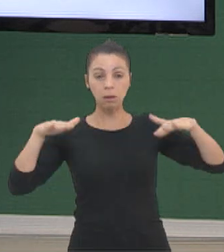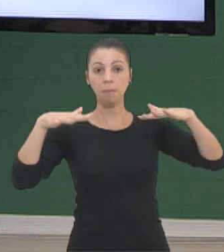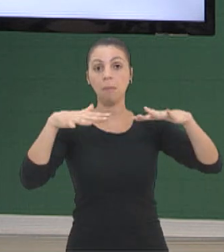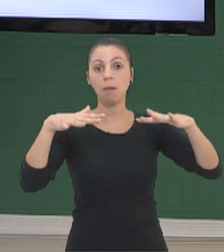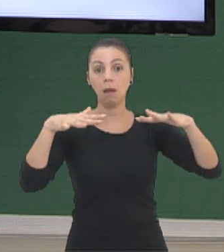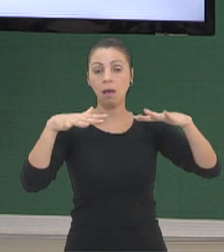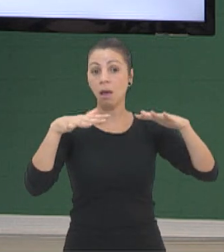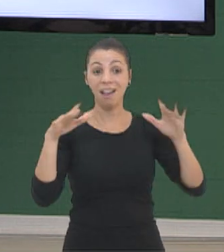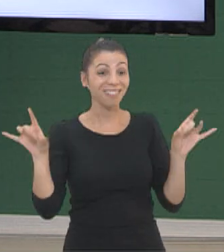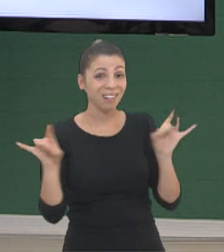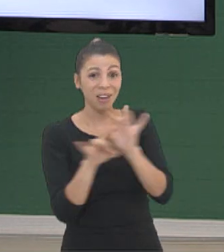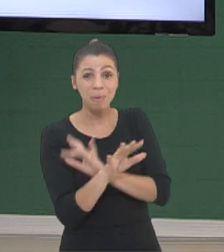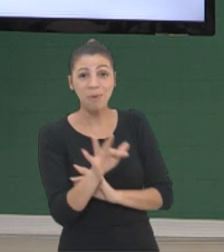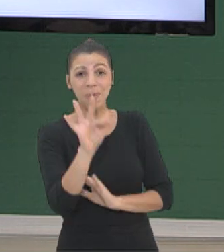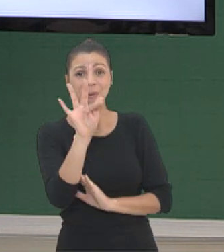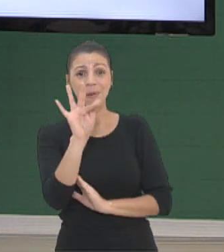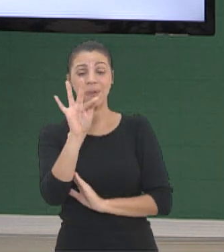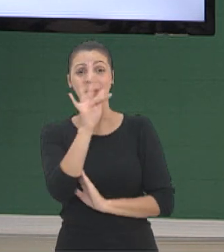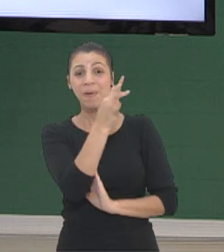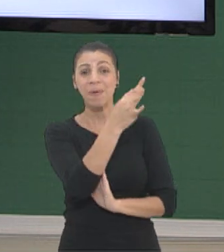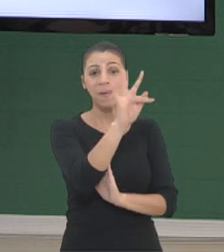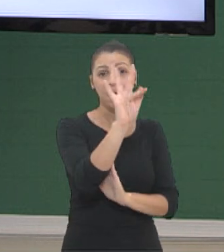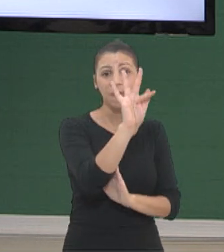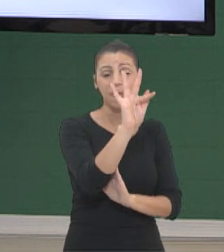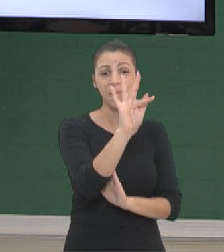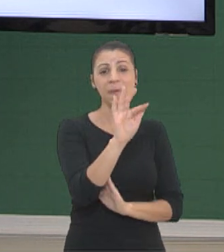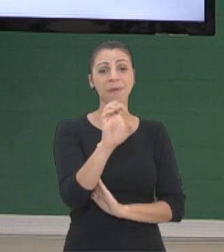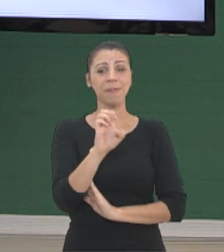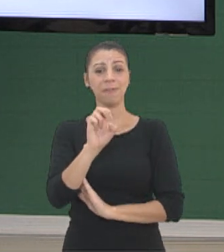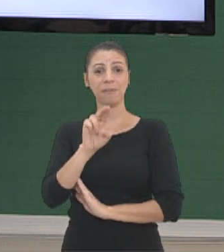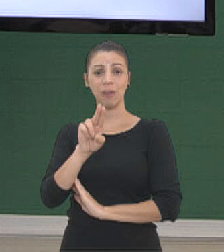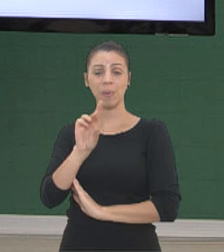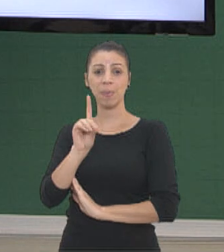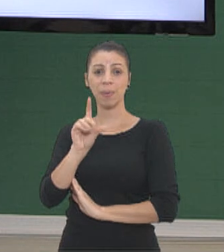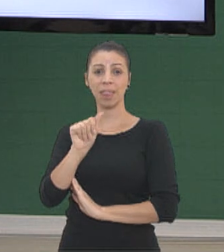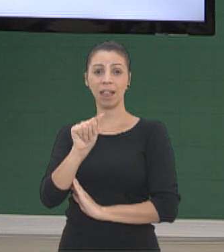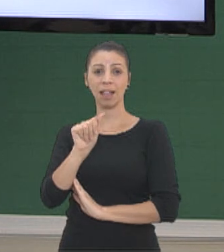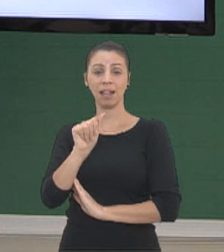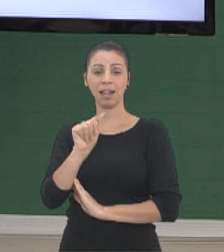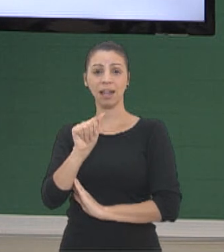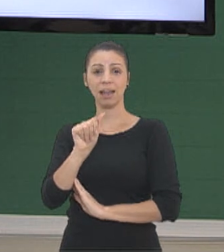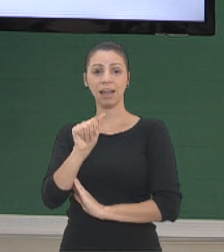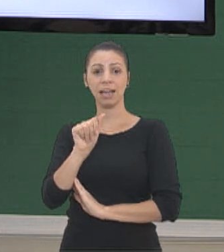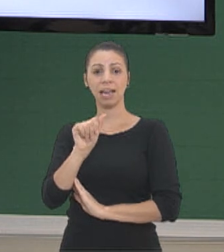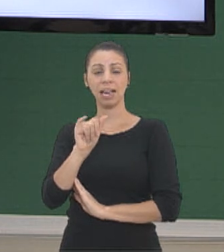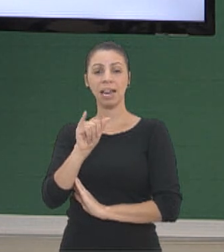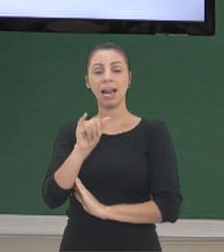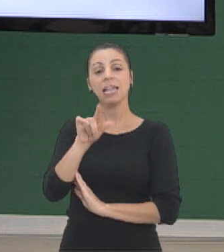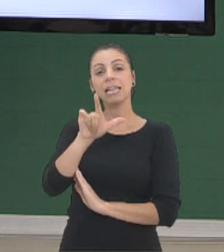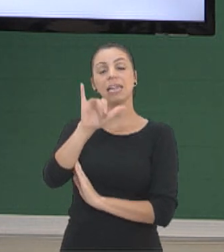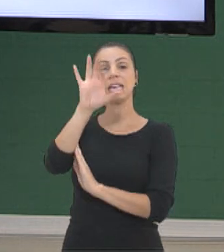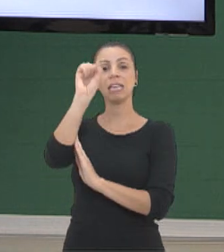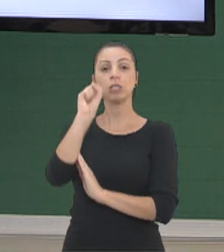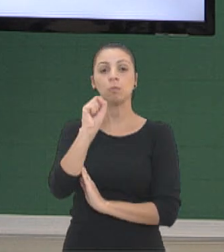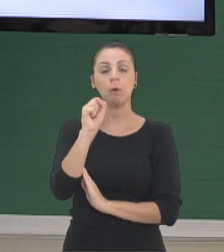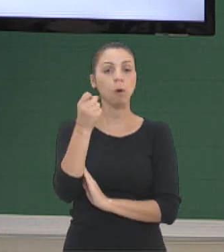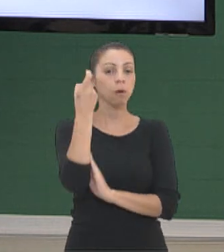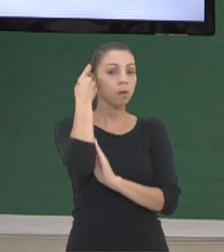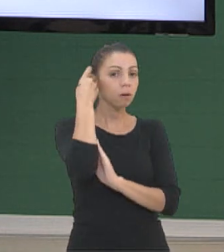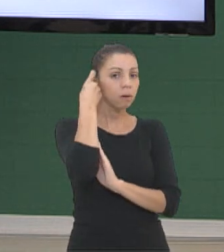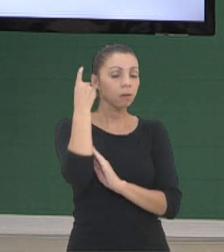acabou com o feudalismo e decretou a liberdade de todos, e todos eram iguais perante a lei, igualdade, liberdade, igualdade,